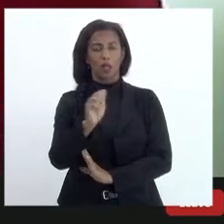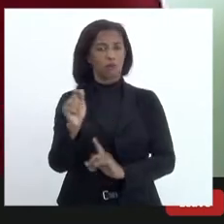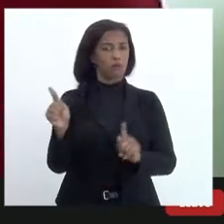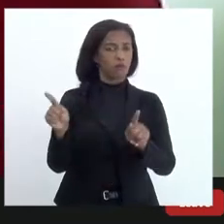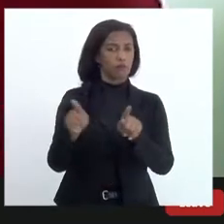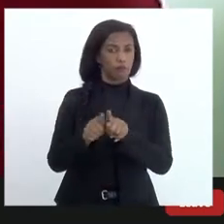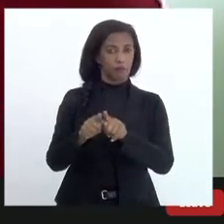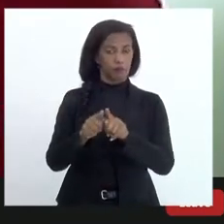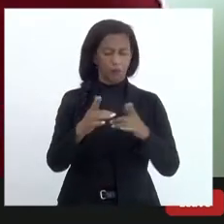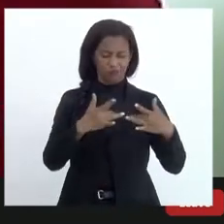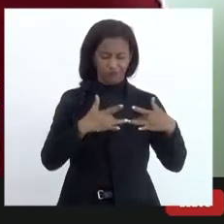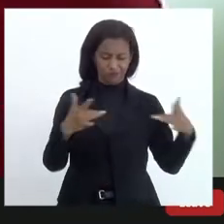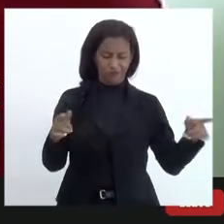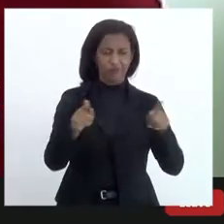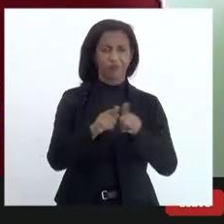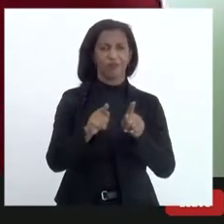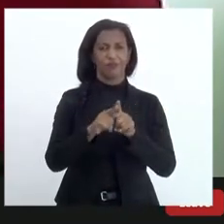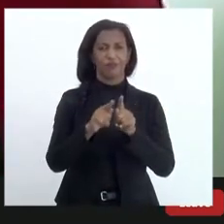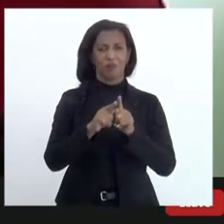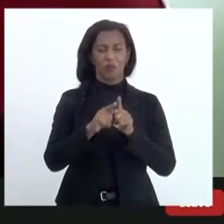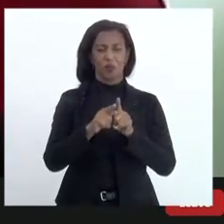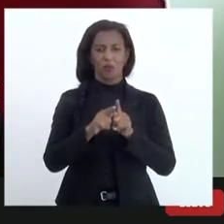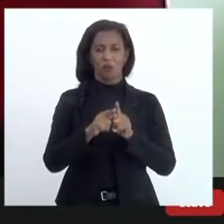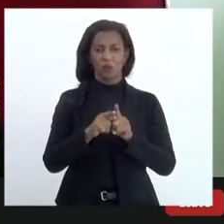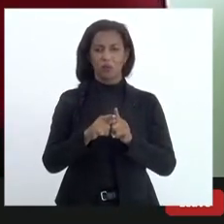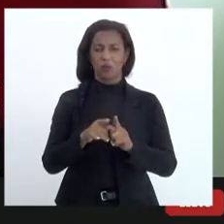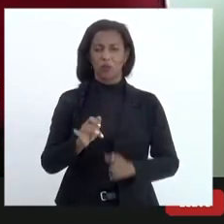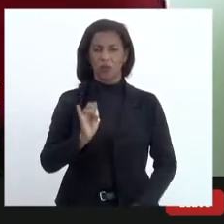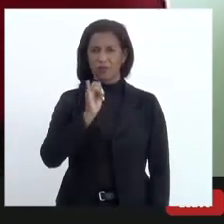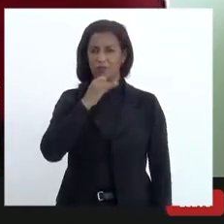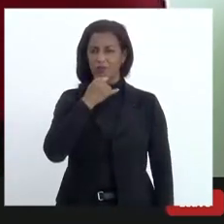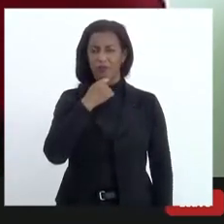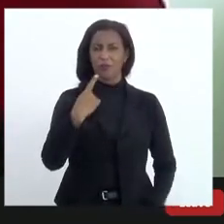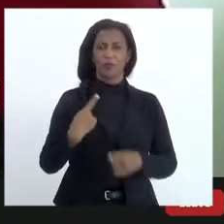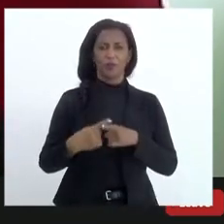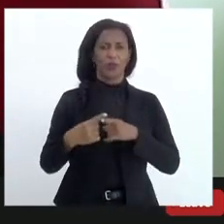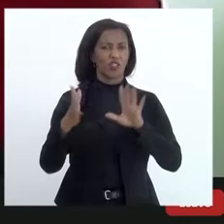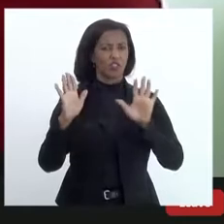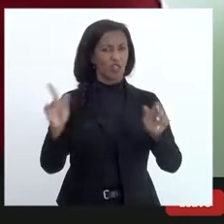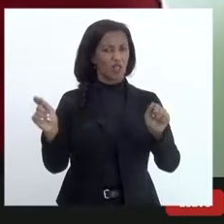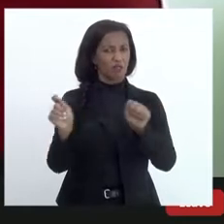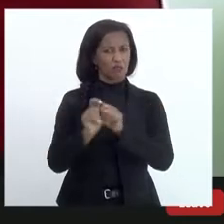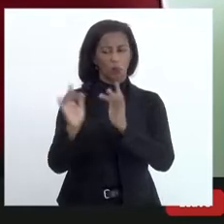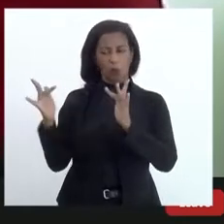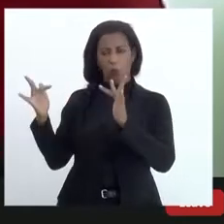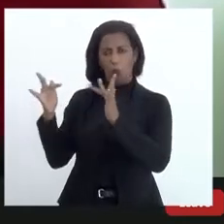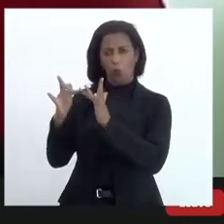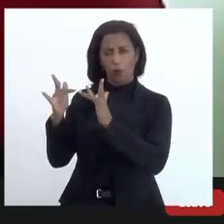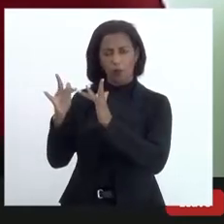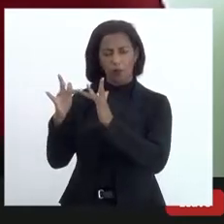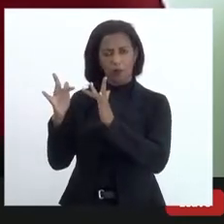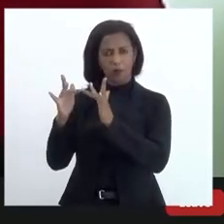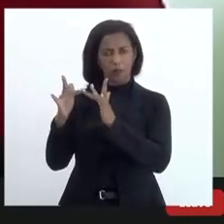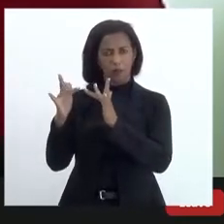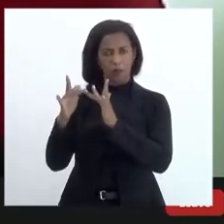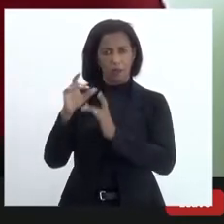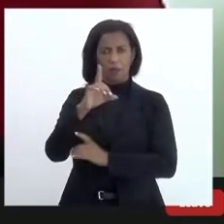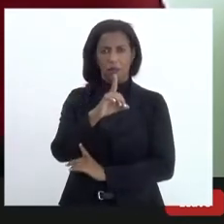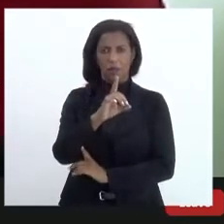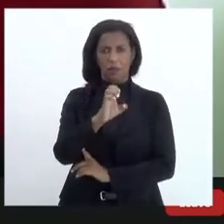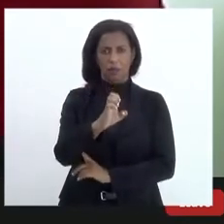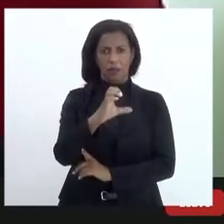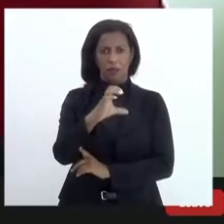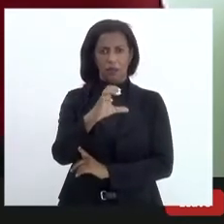Então, nossa solidariedade, nosso repúdio, informando que já fizemos contato com a